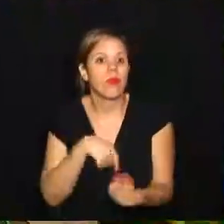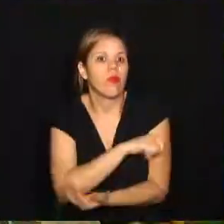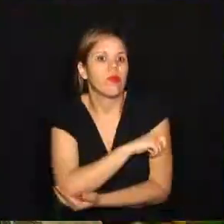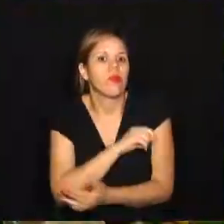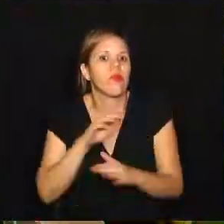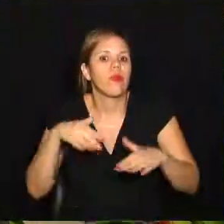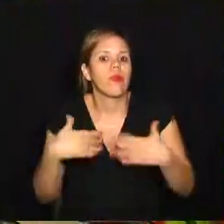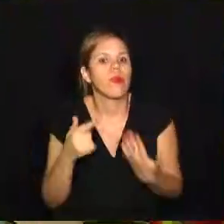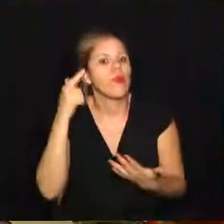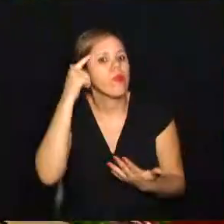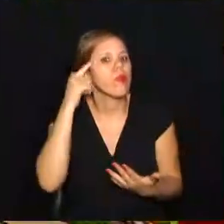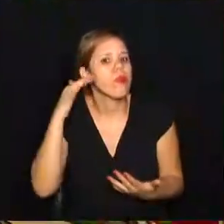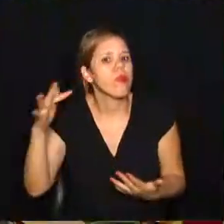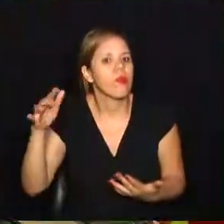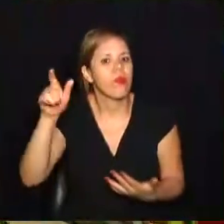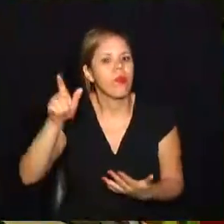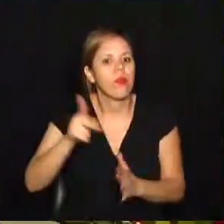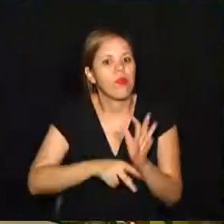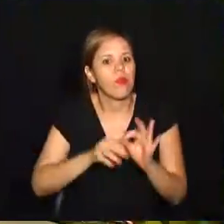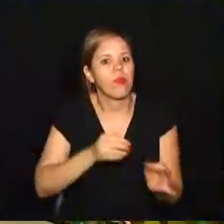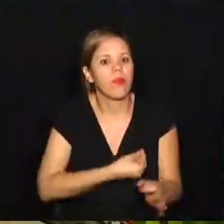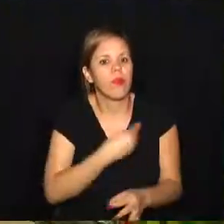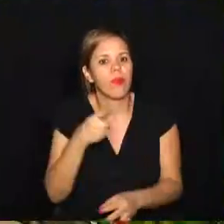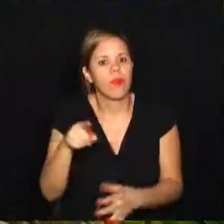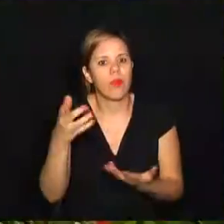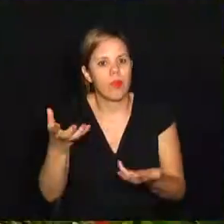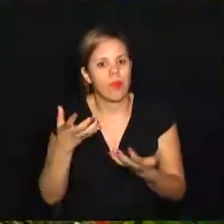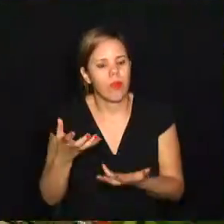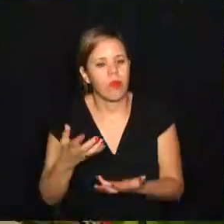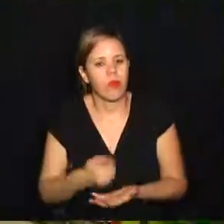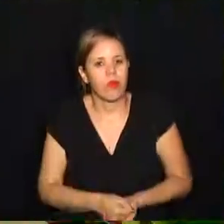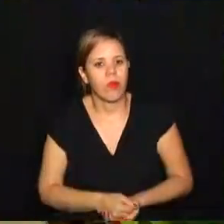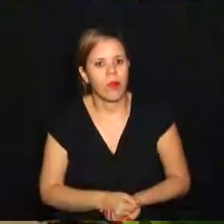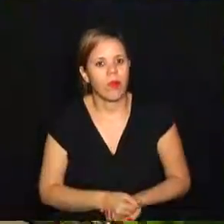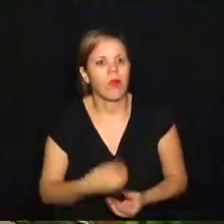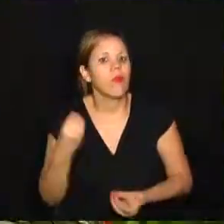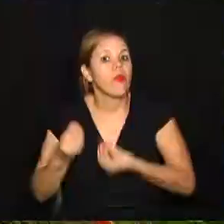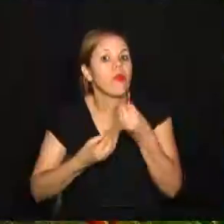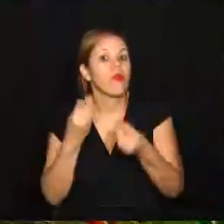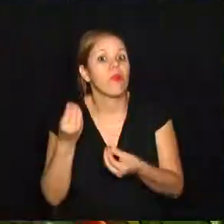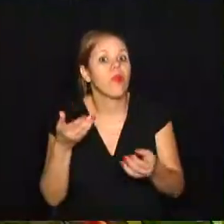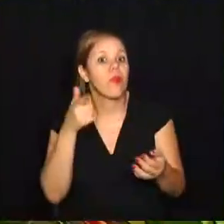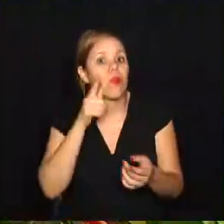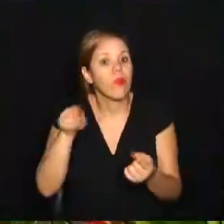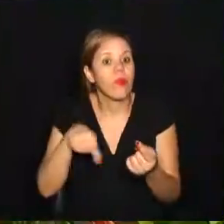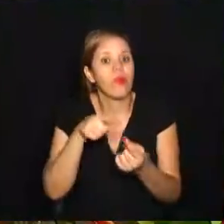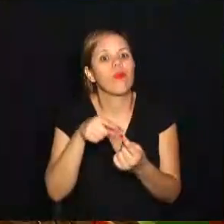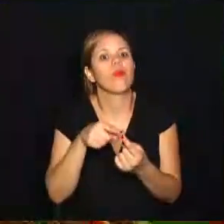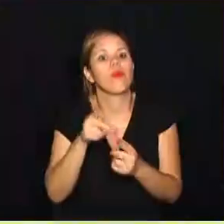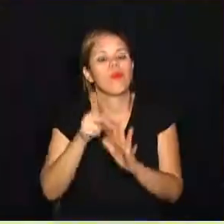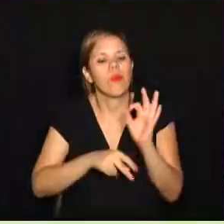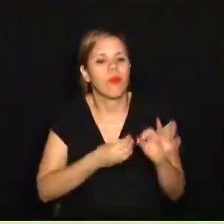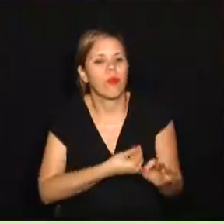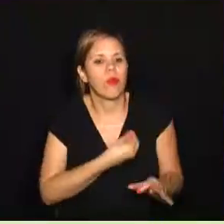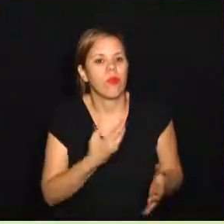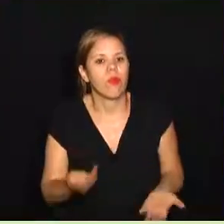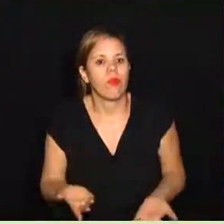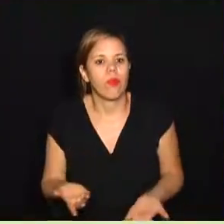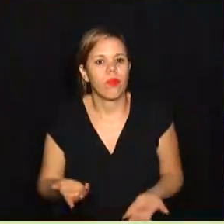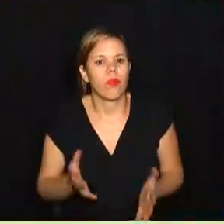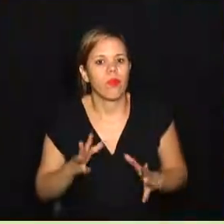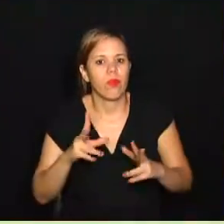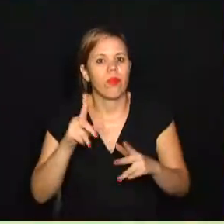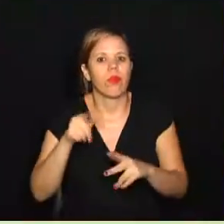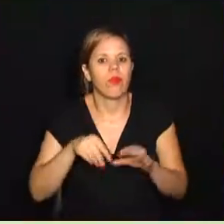qual é o sonho dele, qual é o projeto de vida que ele quer, né? Como ele vai chegar até esse projeto de vida. E tudo